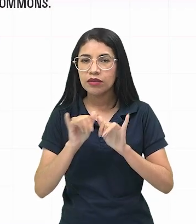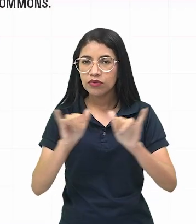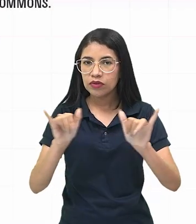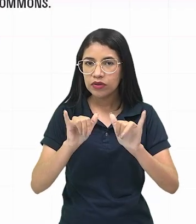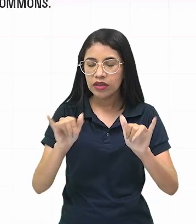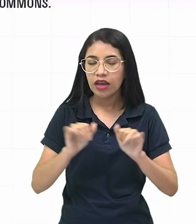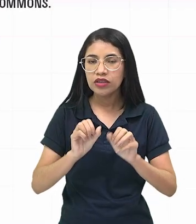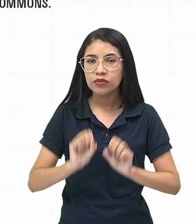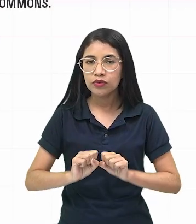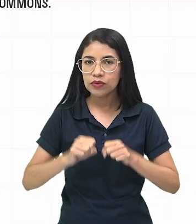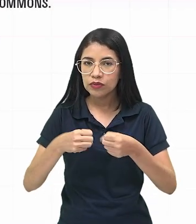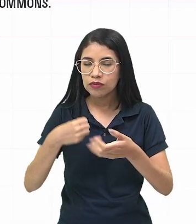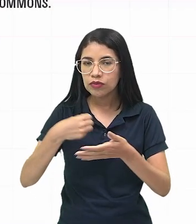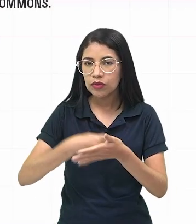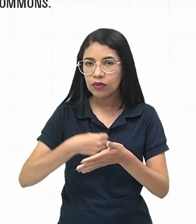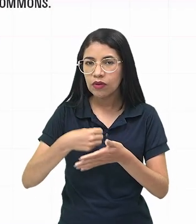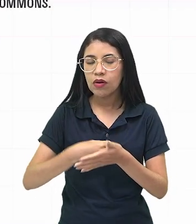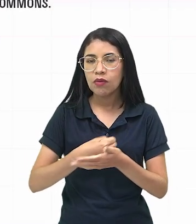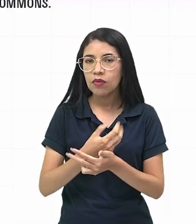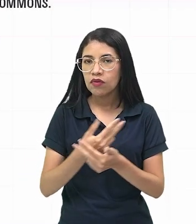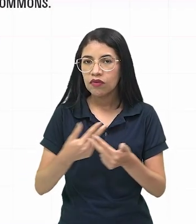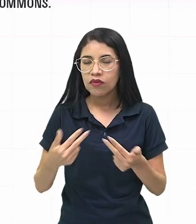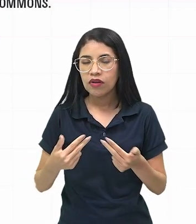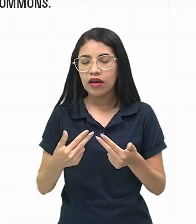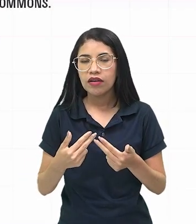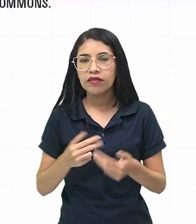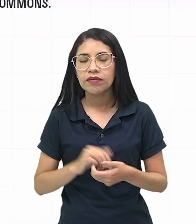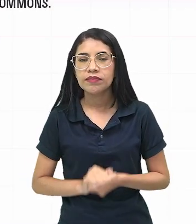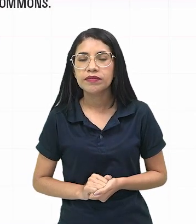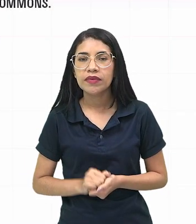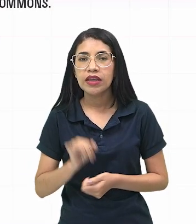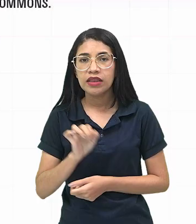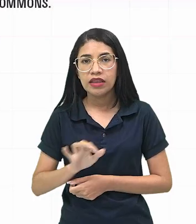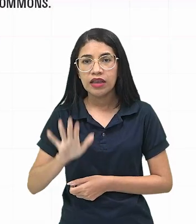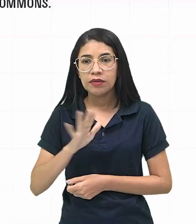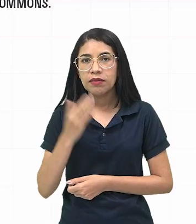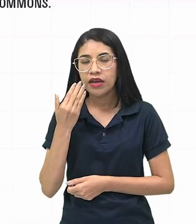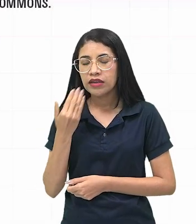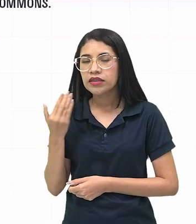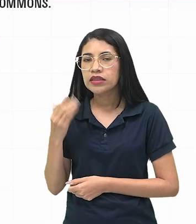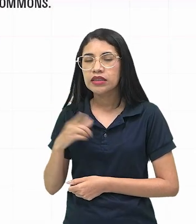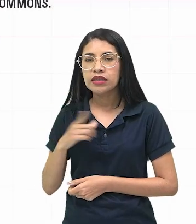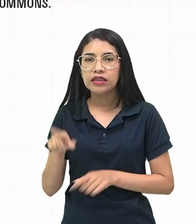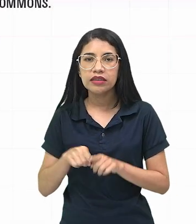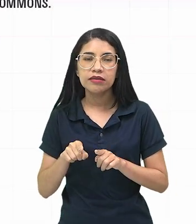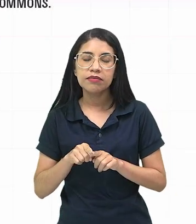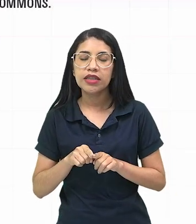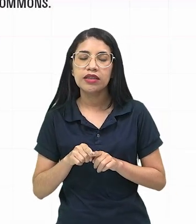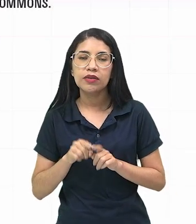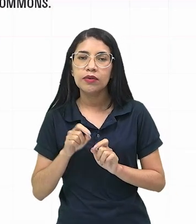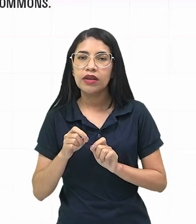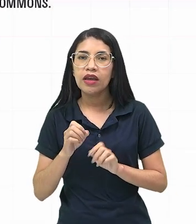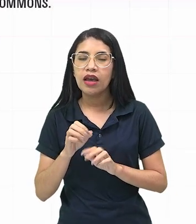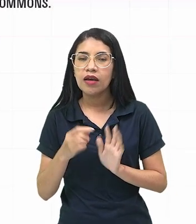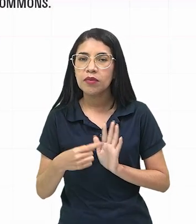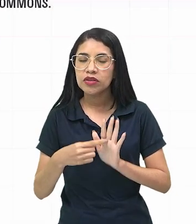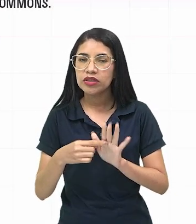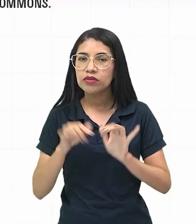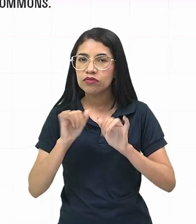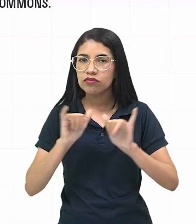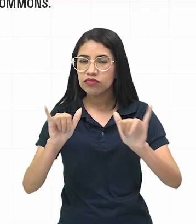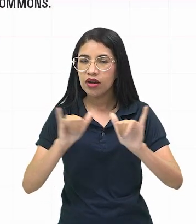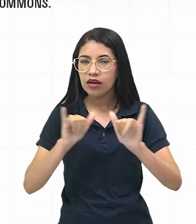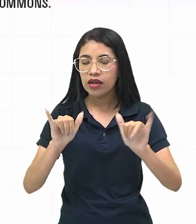e lutam por várias causas. Olha essa imagem aí. A imagem anterior também tinha um movimento social. Nessa imagem